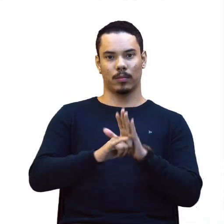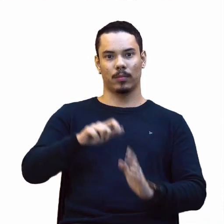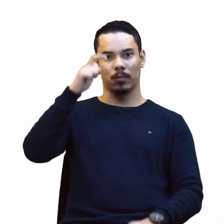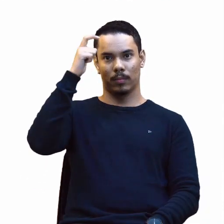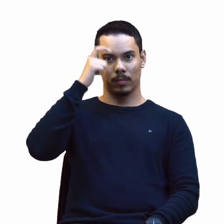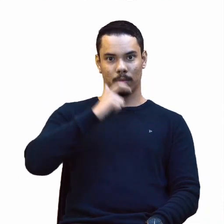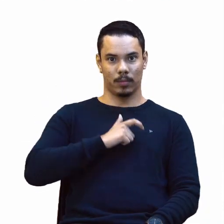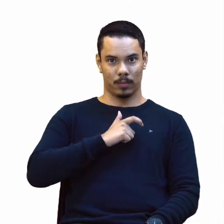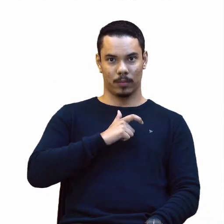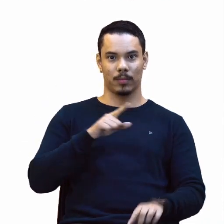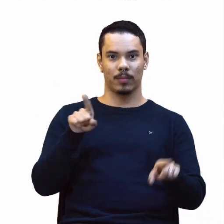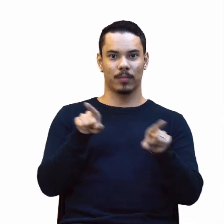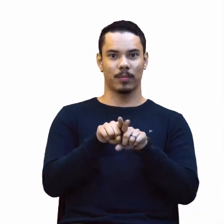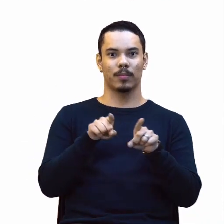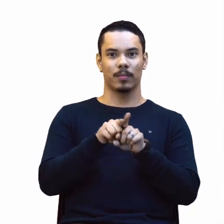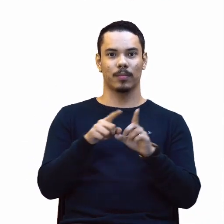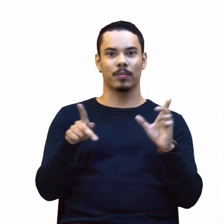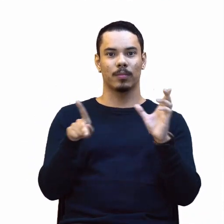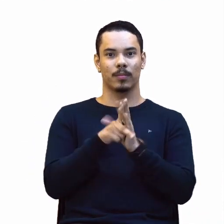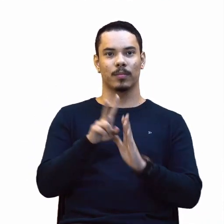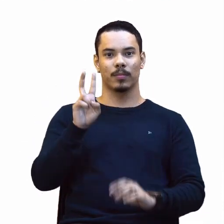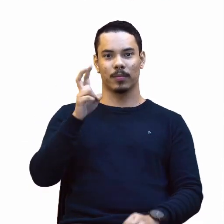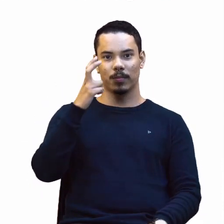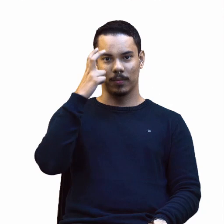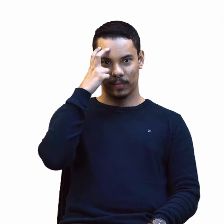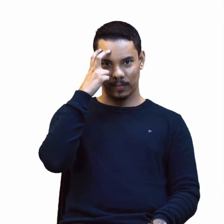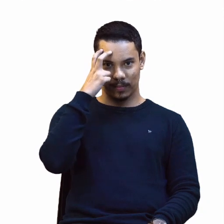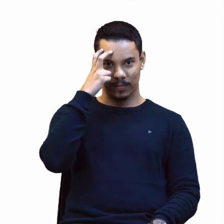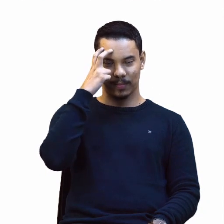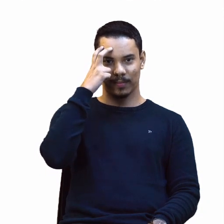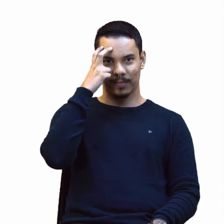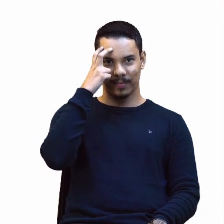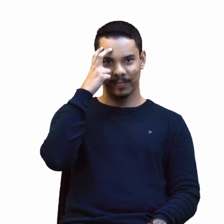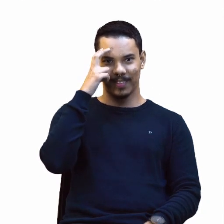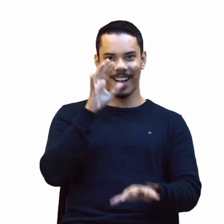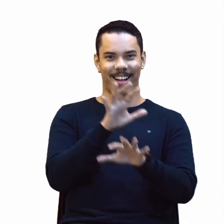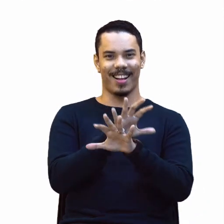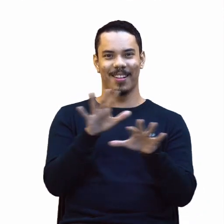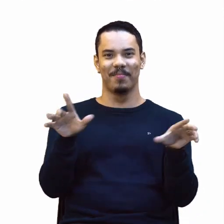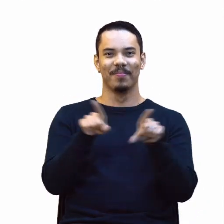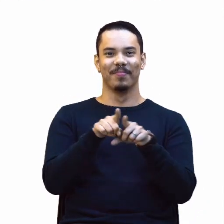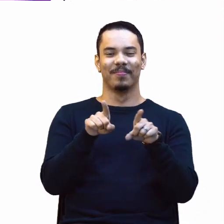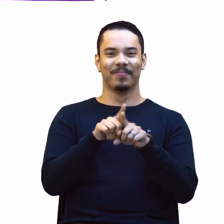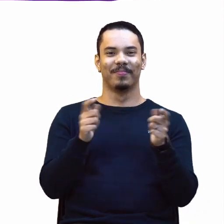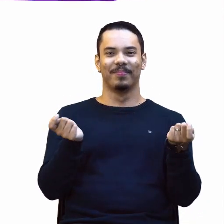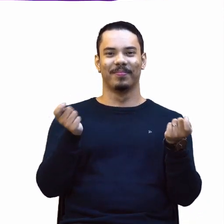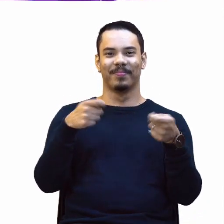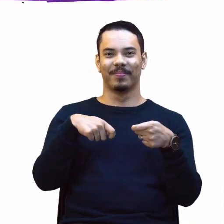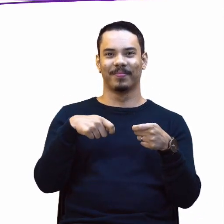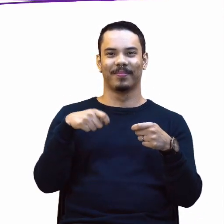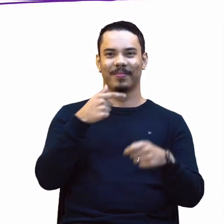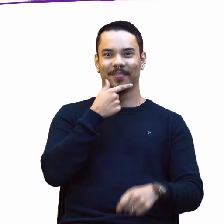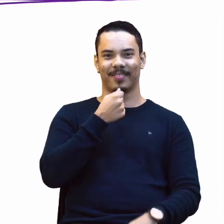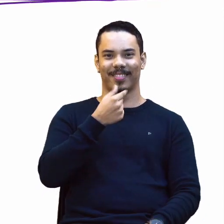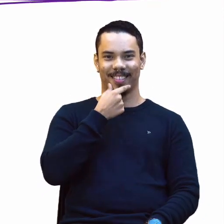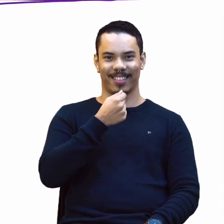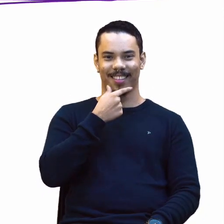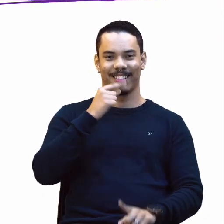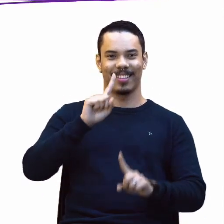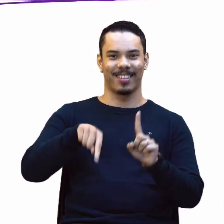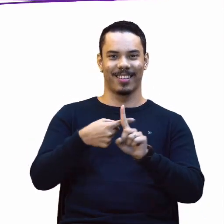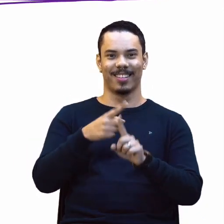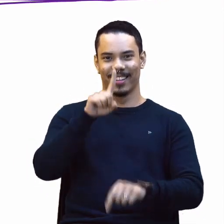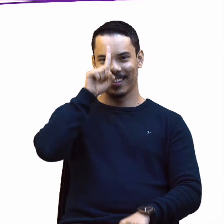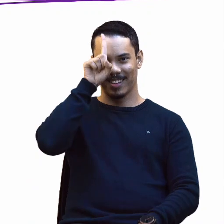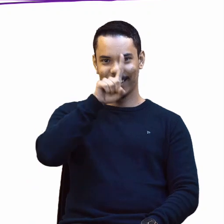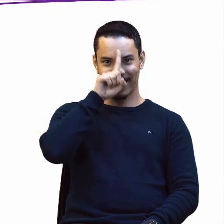na construção da cultura. Assim é possível gerar um elo entre o homem e suas origens, porque criou